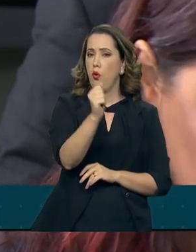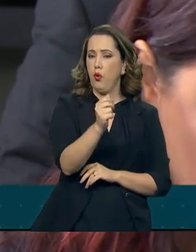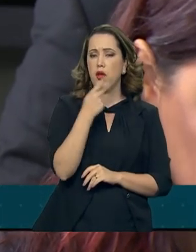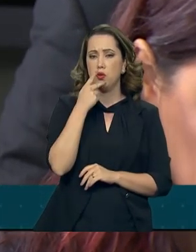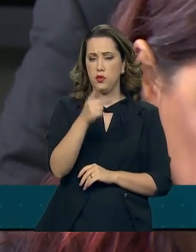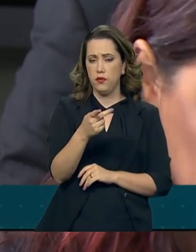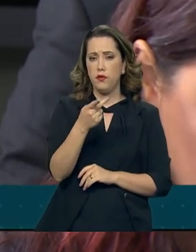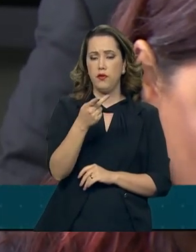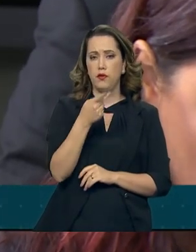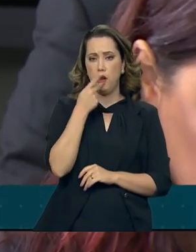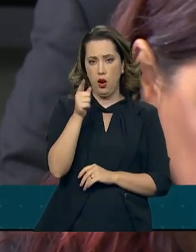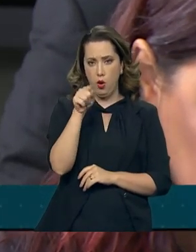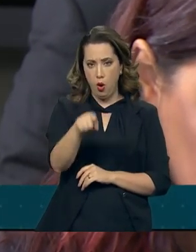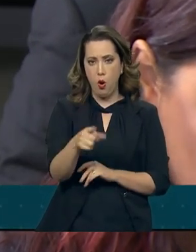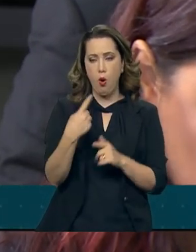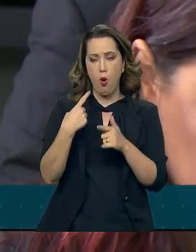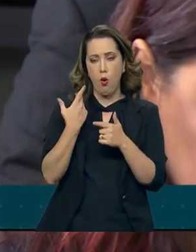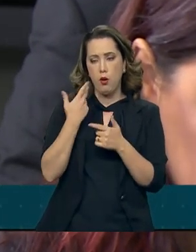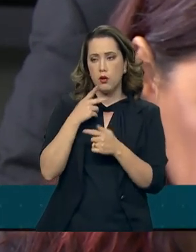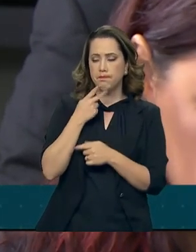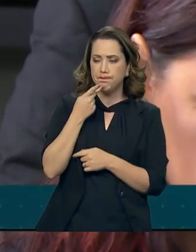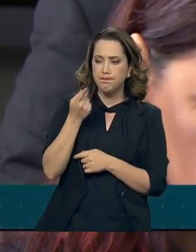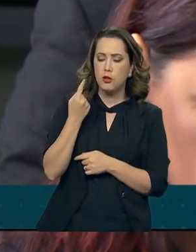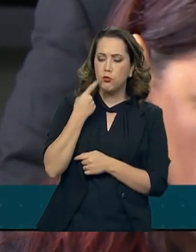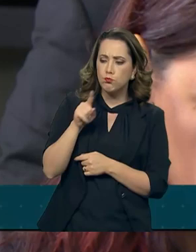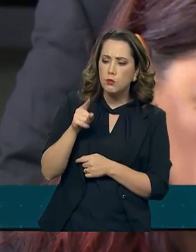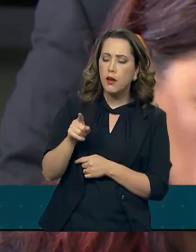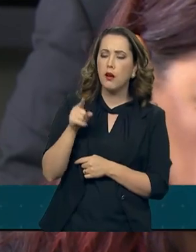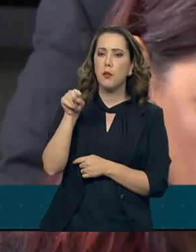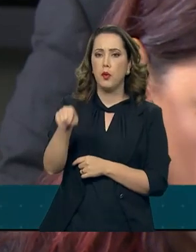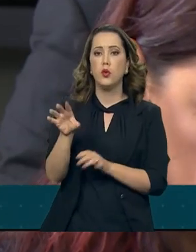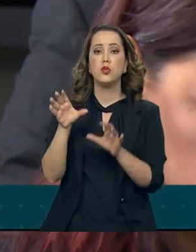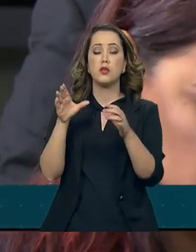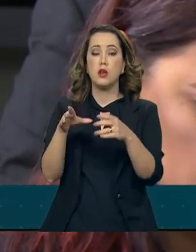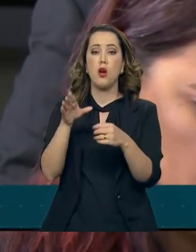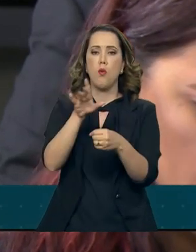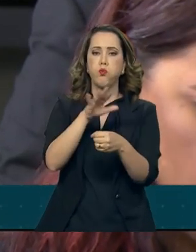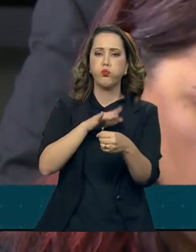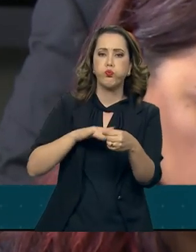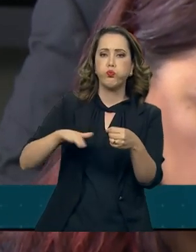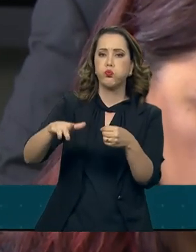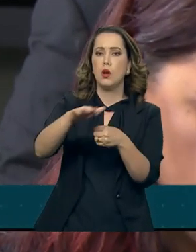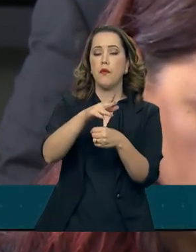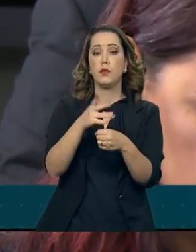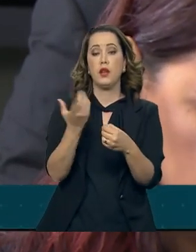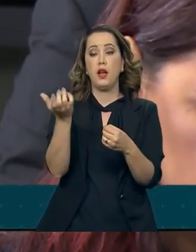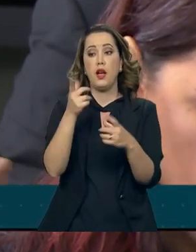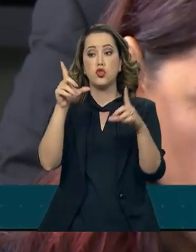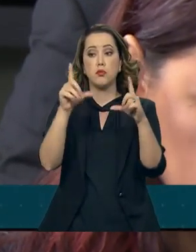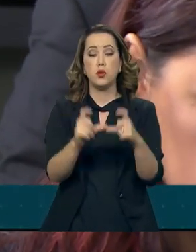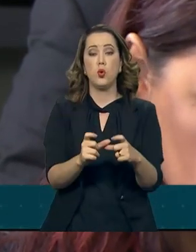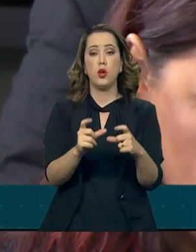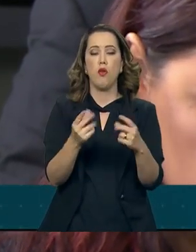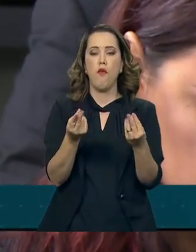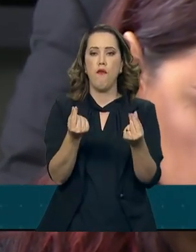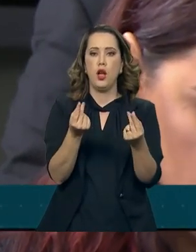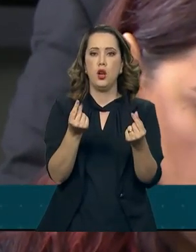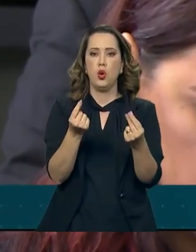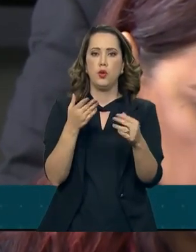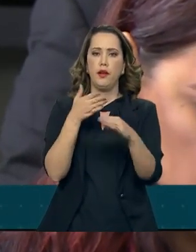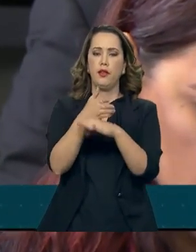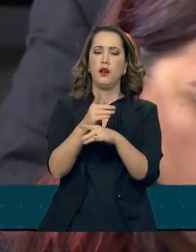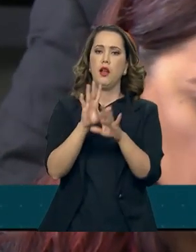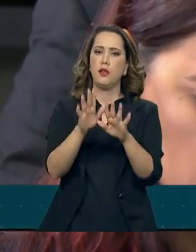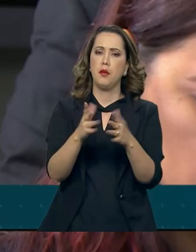a a fernando de noronha mas é o fato de ele querer uma redução do ingresso e ao mesmo tempo é por